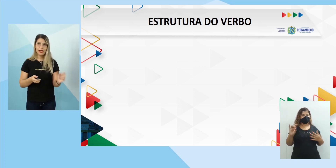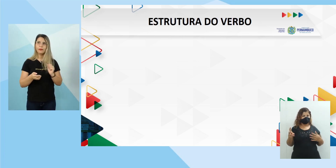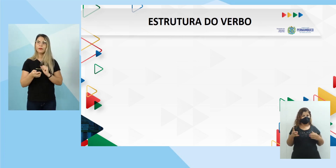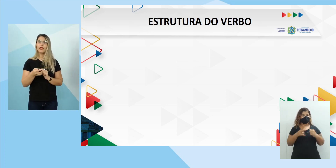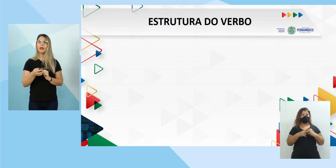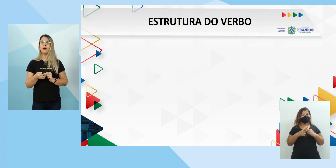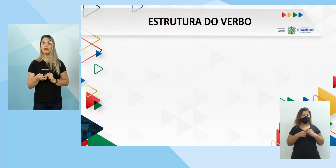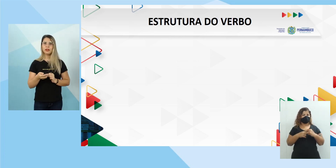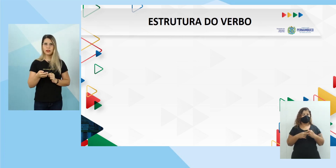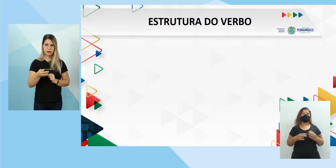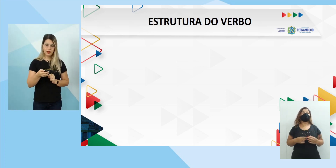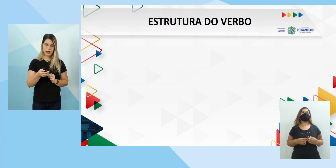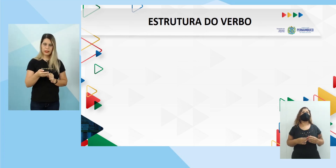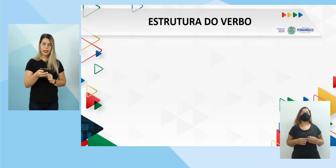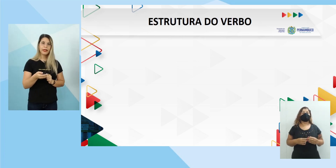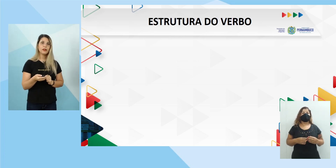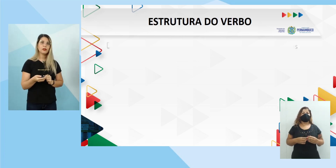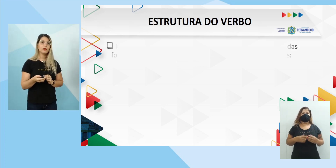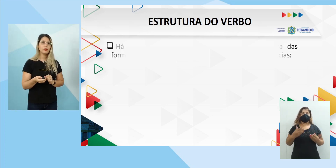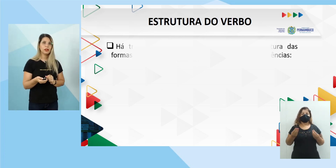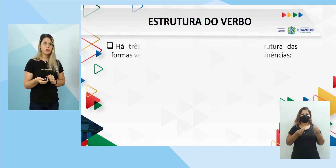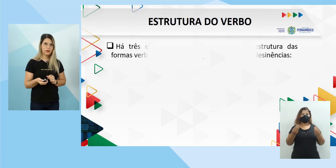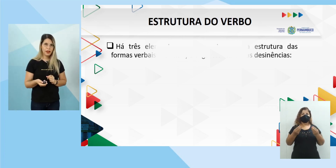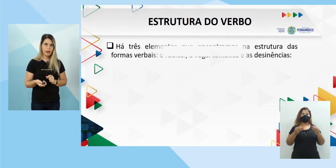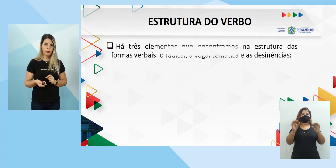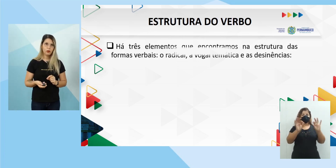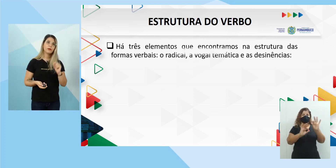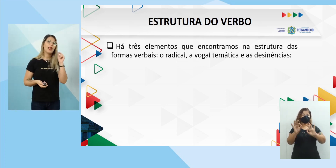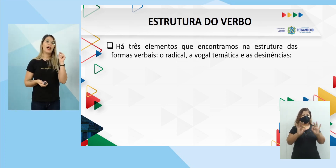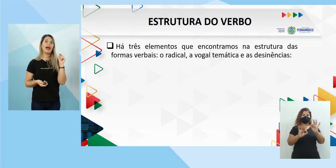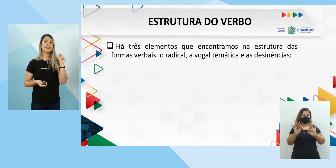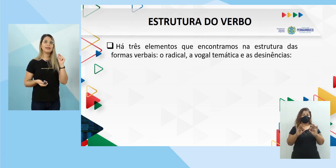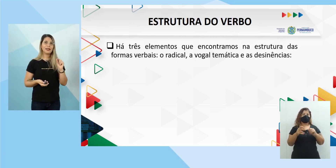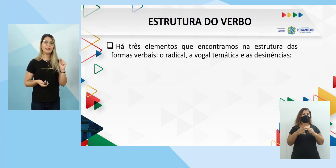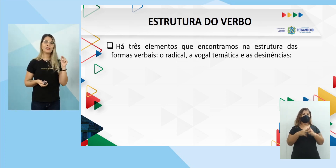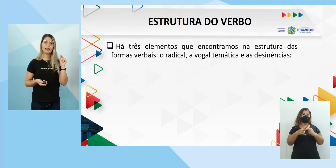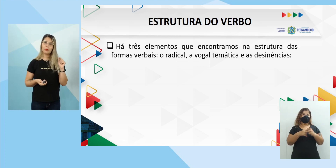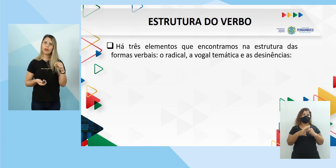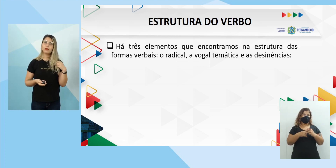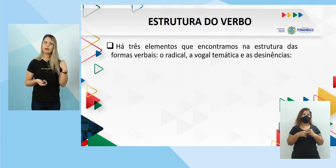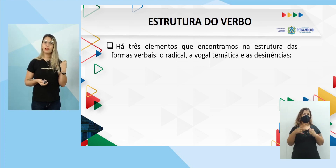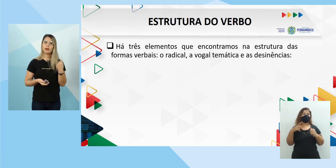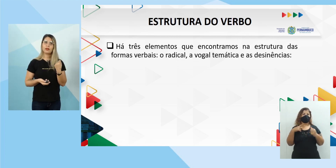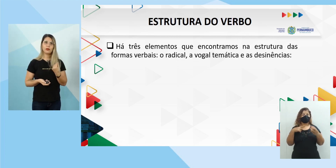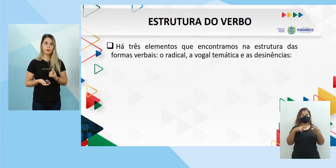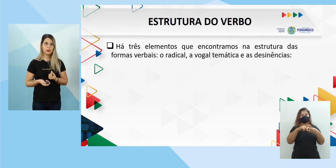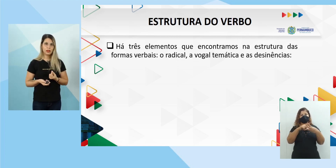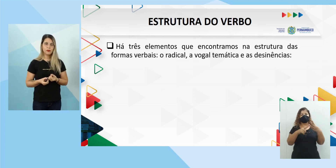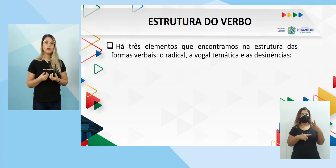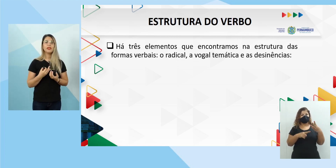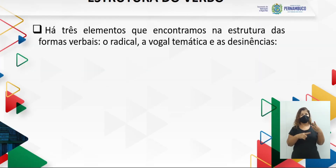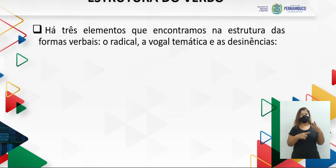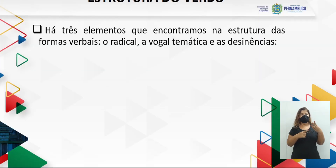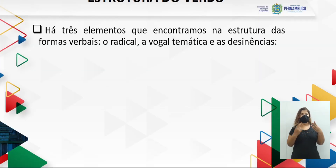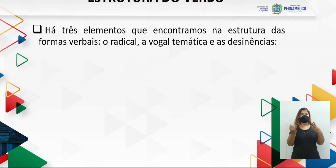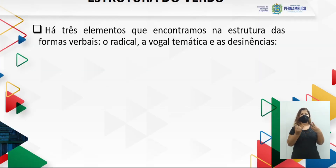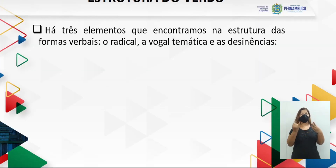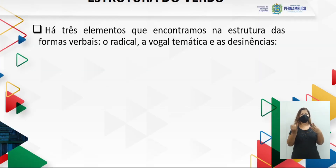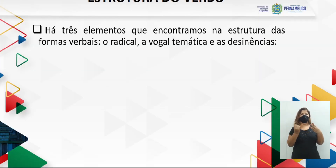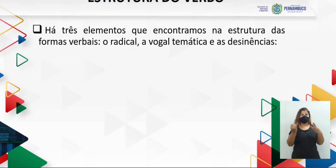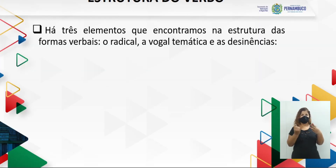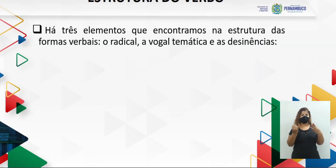verbal, tá? Quando a gente fala de estrutura do verbo, há 3 elementos que nós encontramos